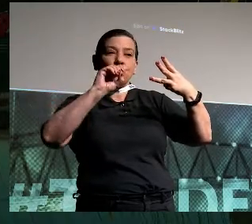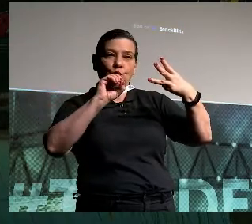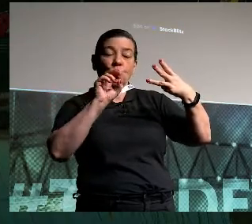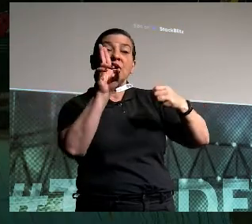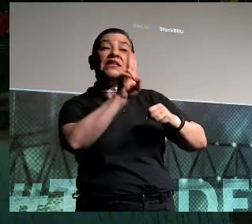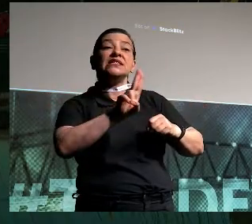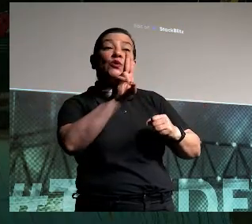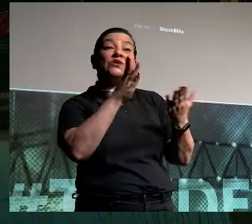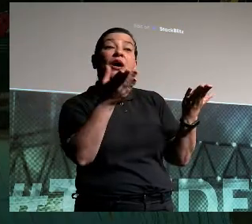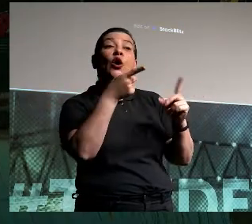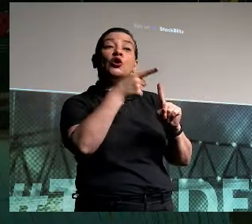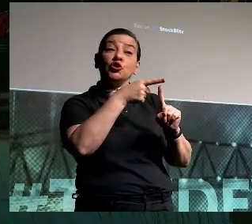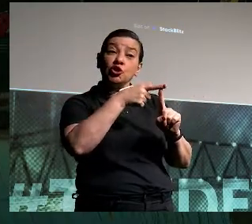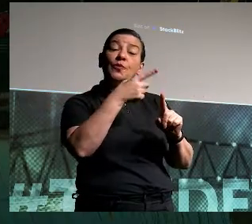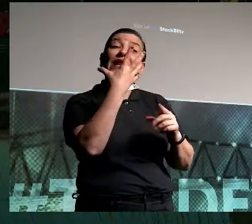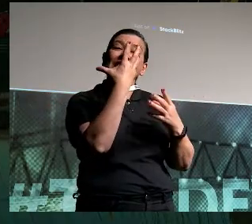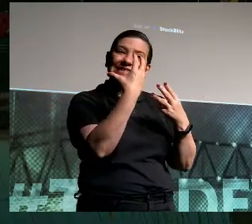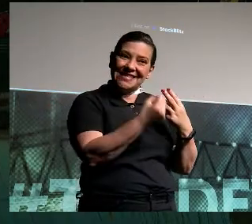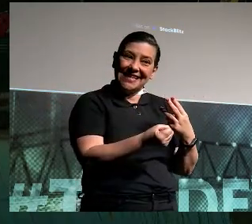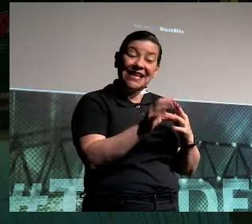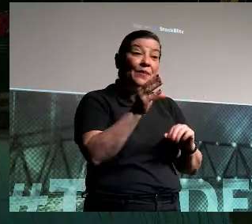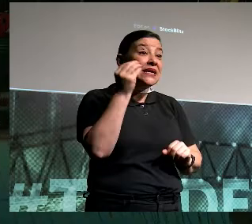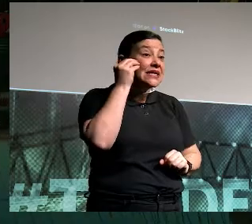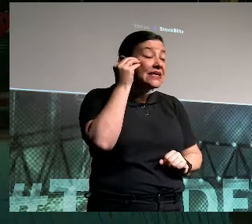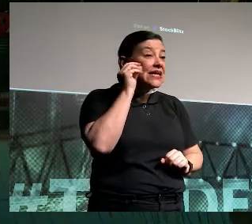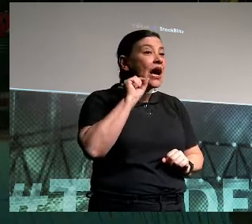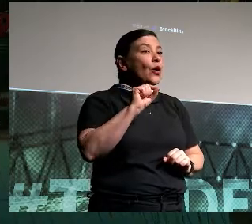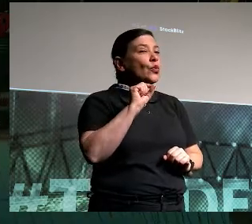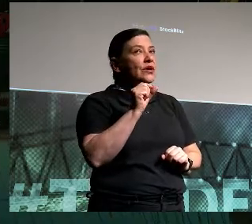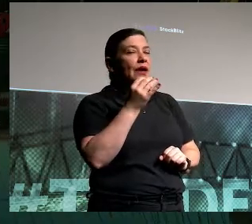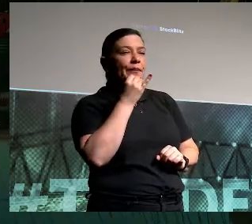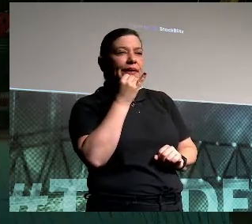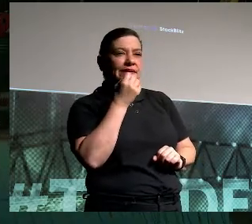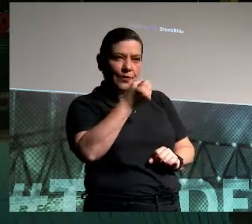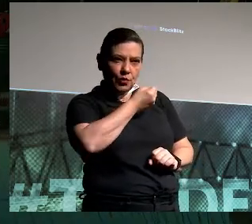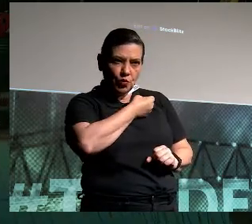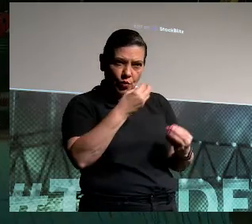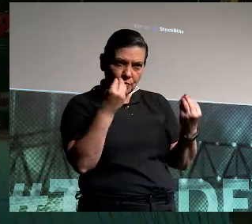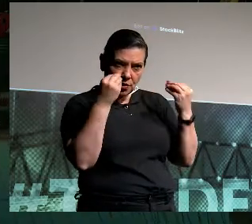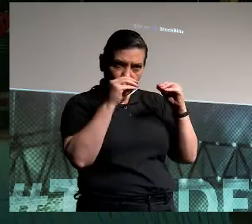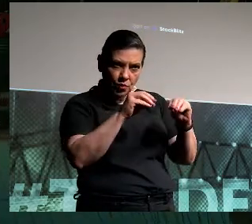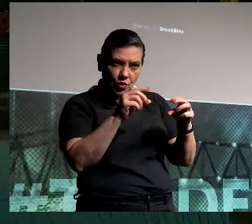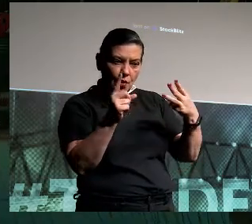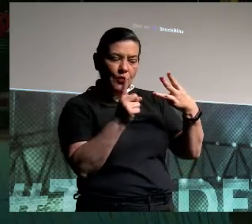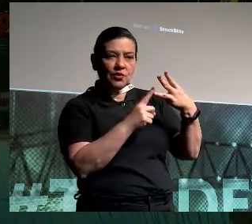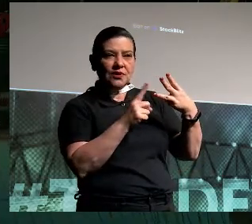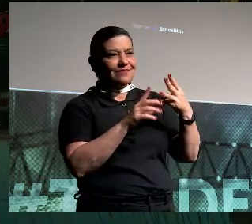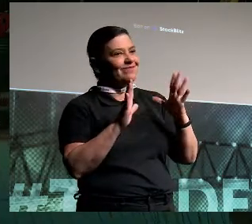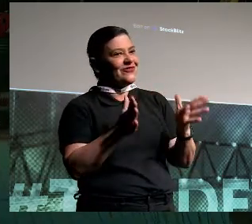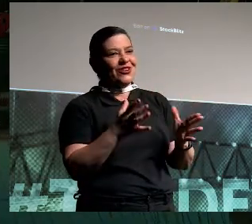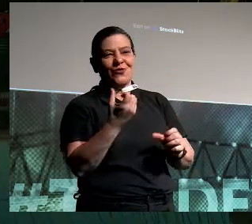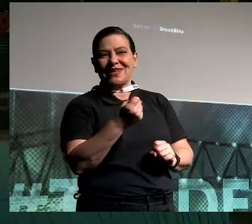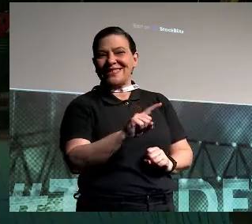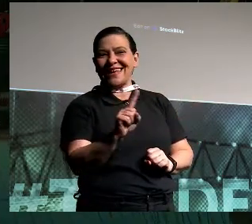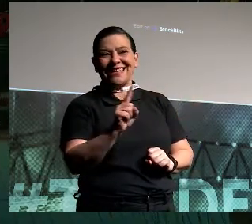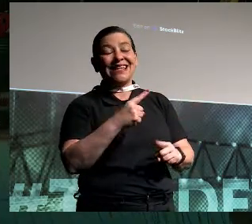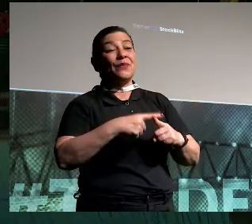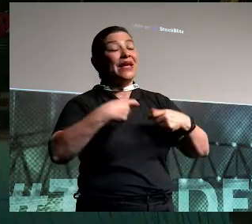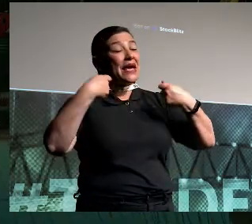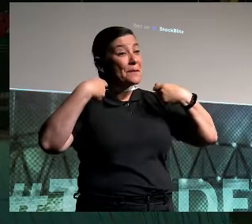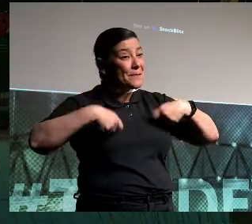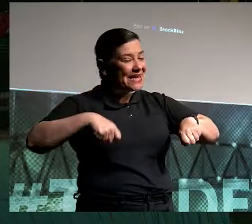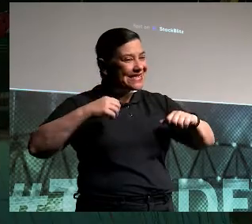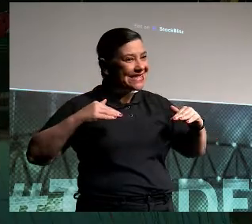esse tipo agora, ele aceita isso daqui, ó. Mas se eu tentar vir aqui passar um número para o terceiro parâmetro, ele já não aceita, porque tem que